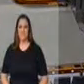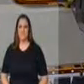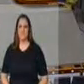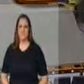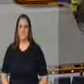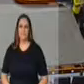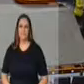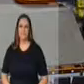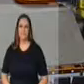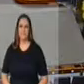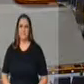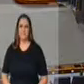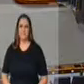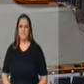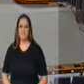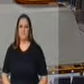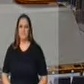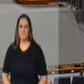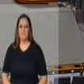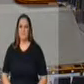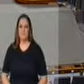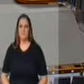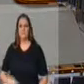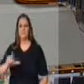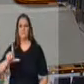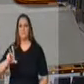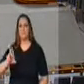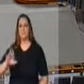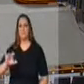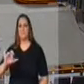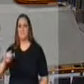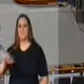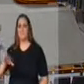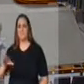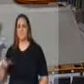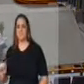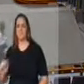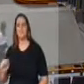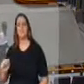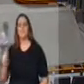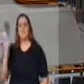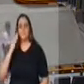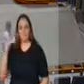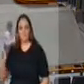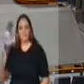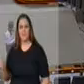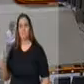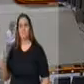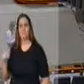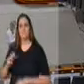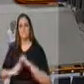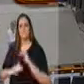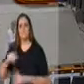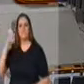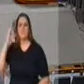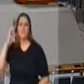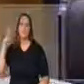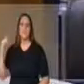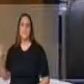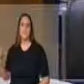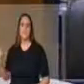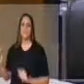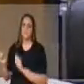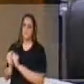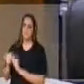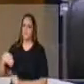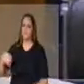Agradeço as palavras da Luciara Jacó, fonoaudiologista, que também acompanhou a